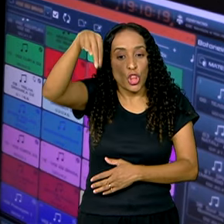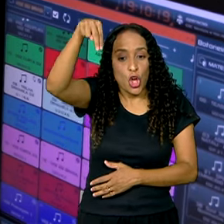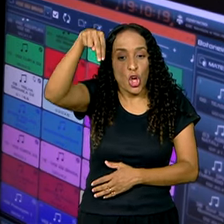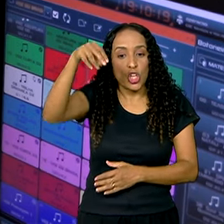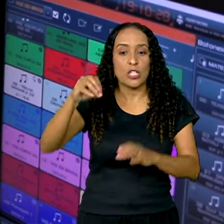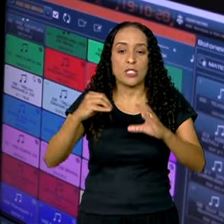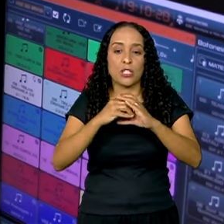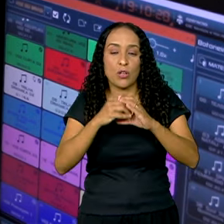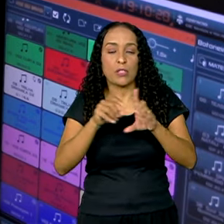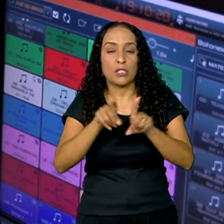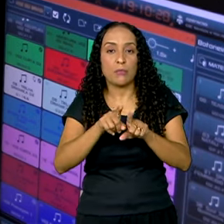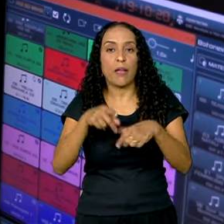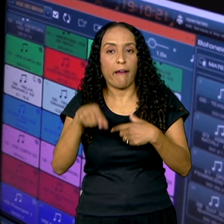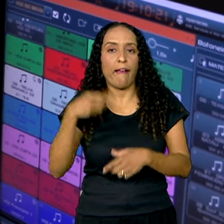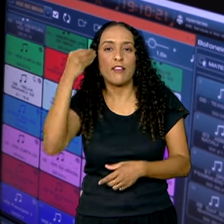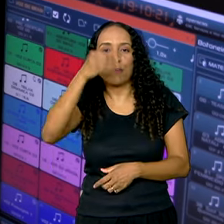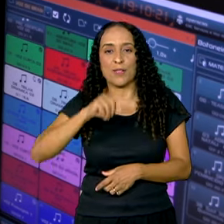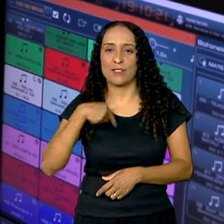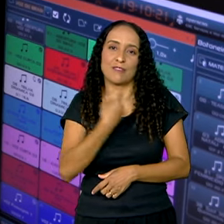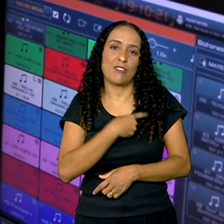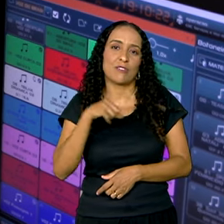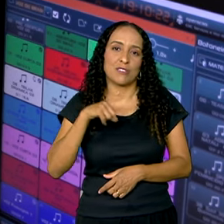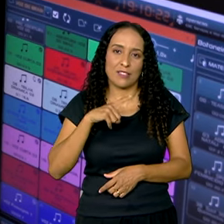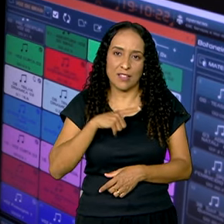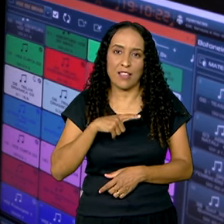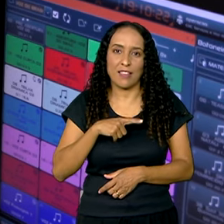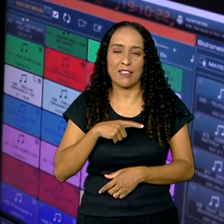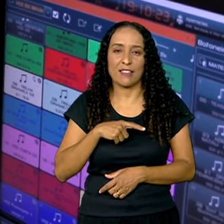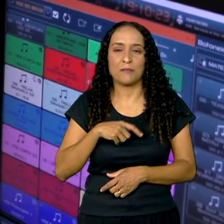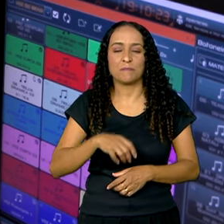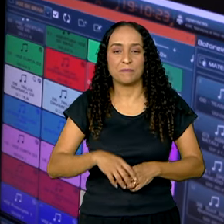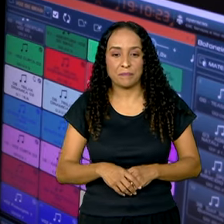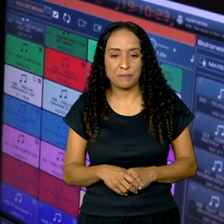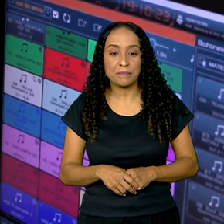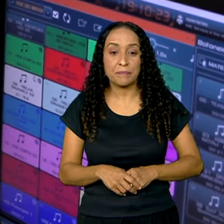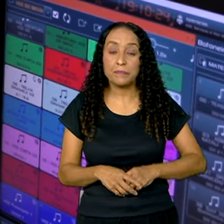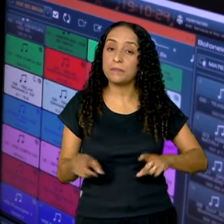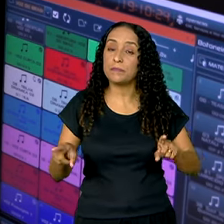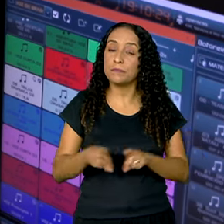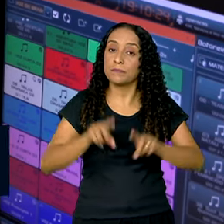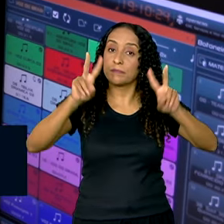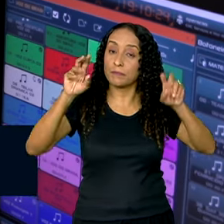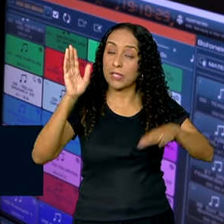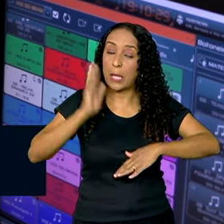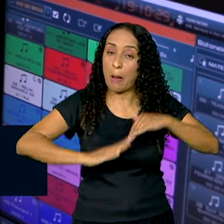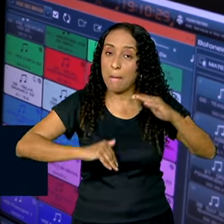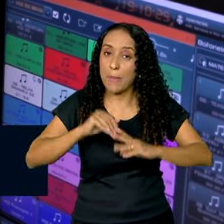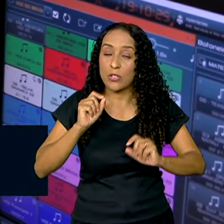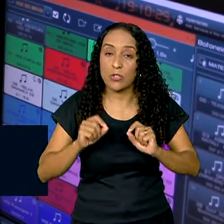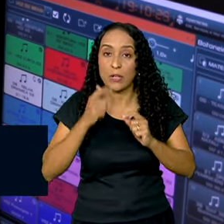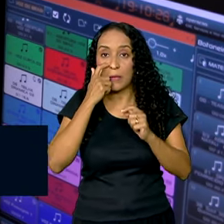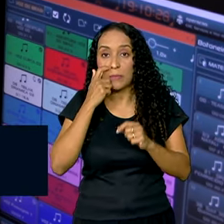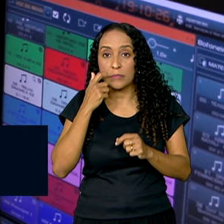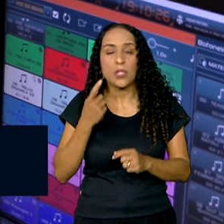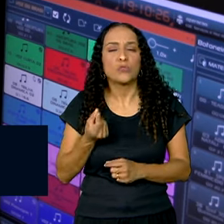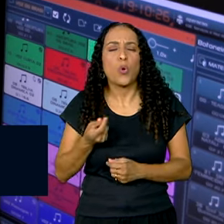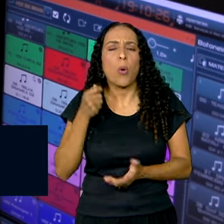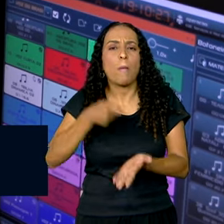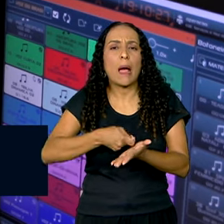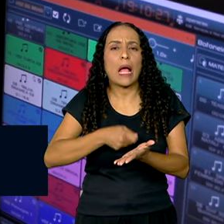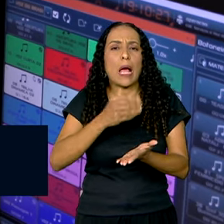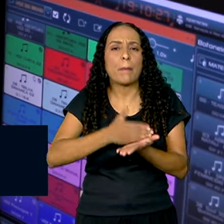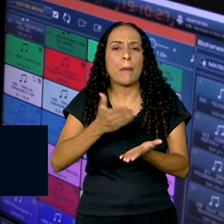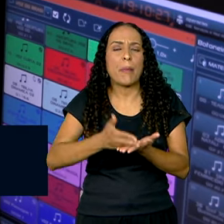centro-oeste essa boa experiência que a gente tem aí pro pro Pronaf ainda falando de questões práticas as condições de pagamento serão